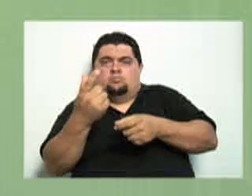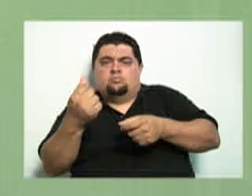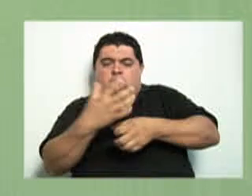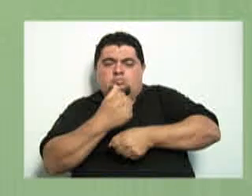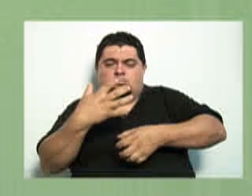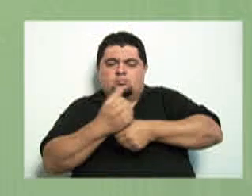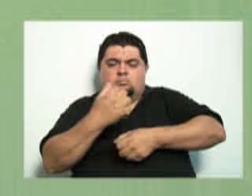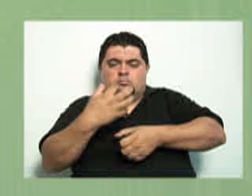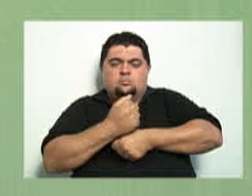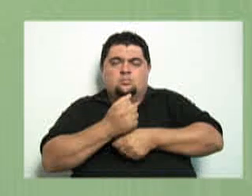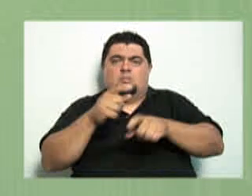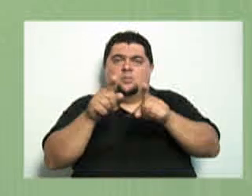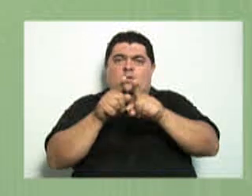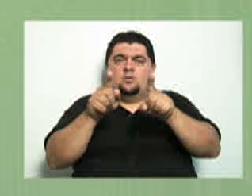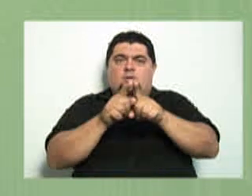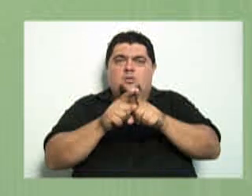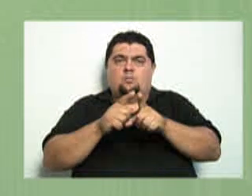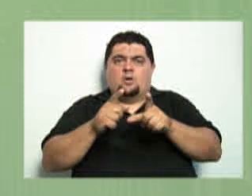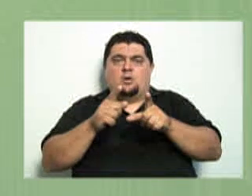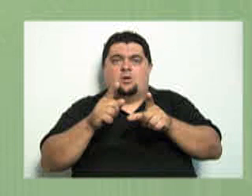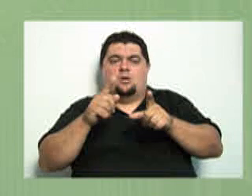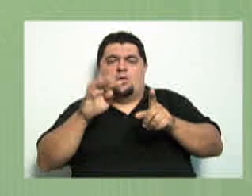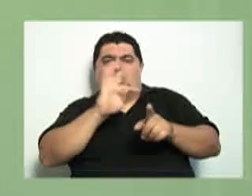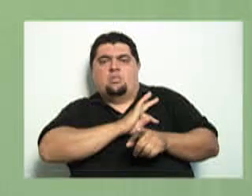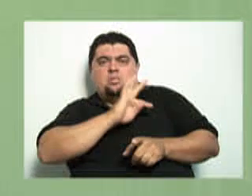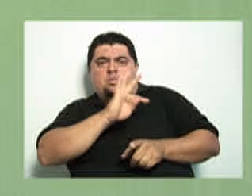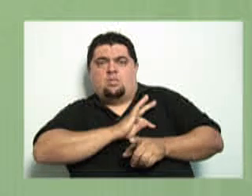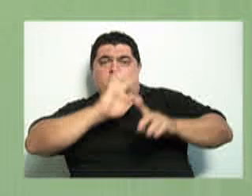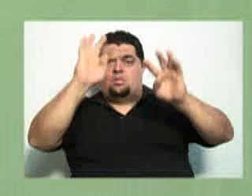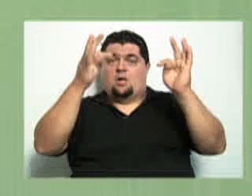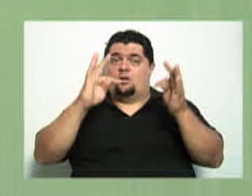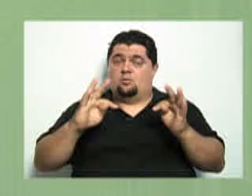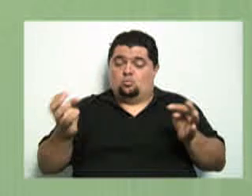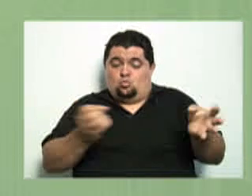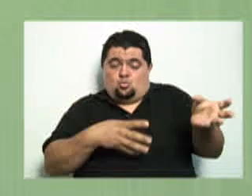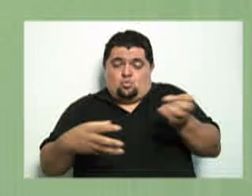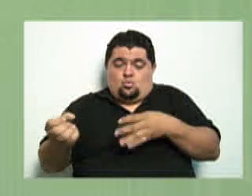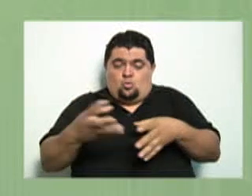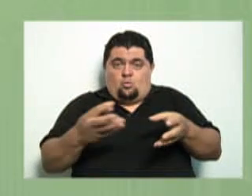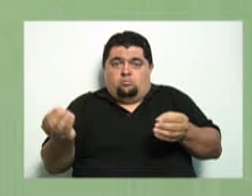e incorporação de progresso técnico, tecnologia.